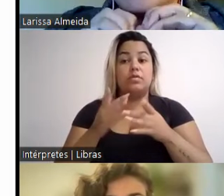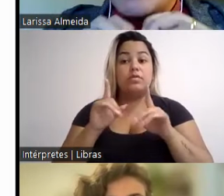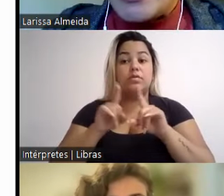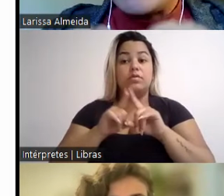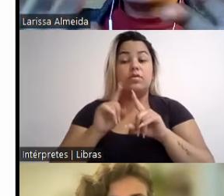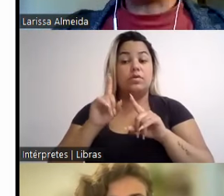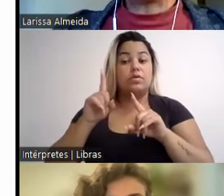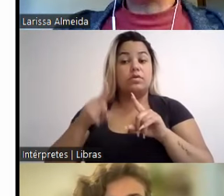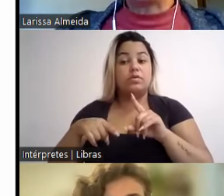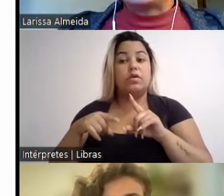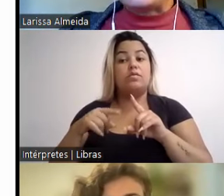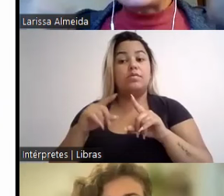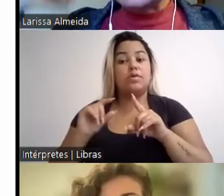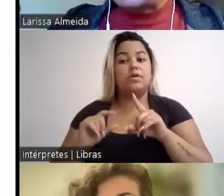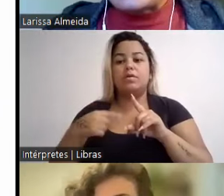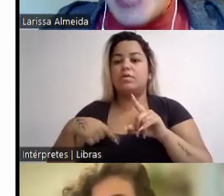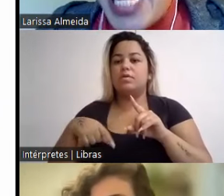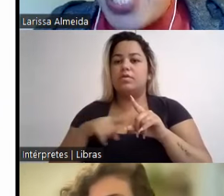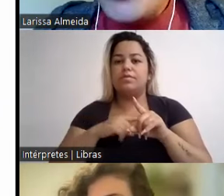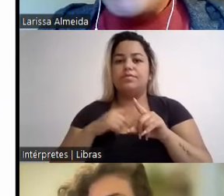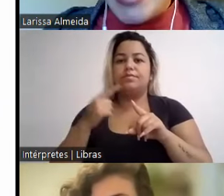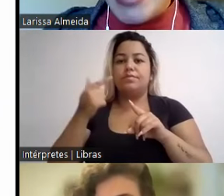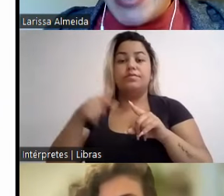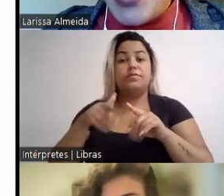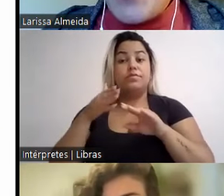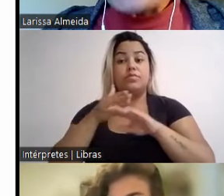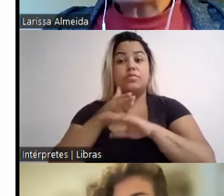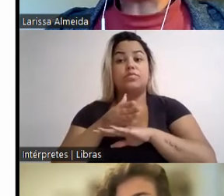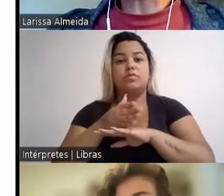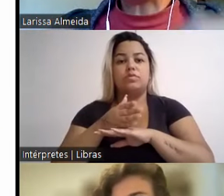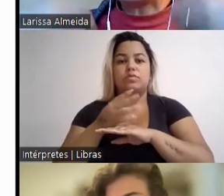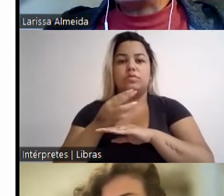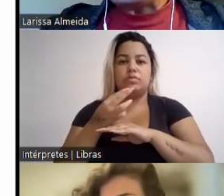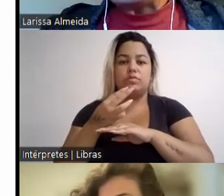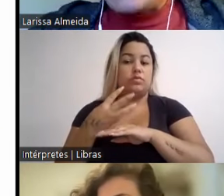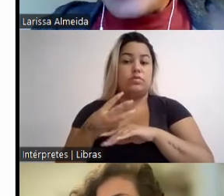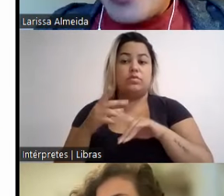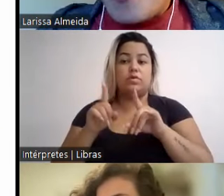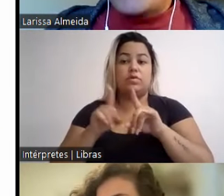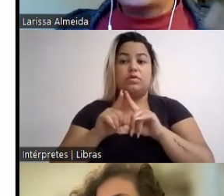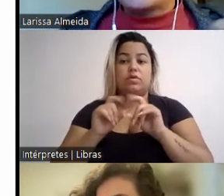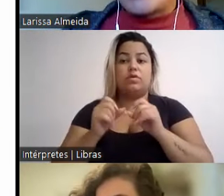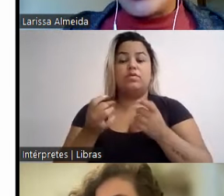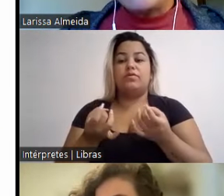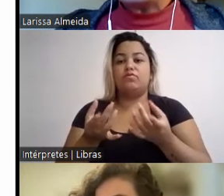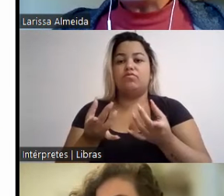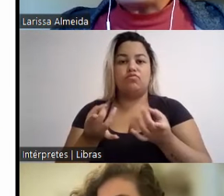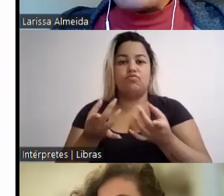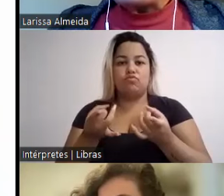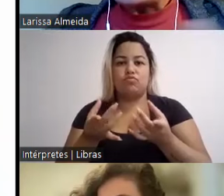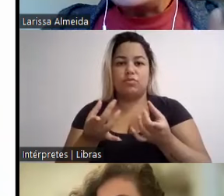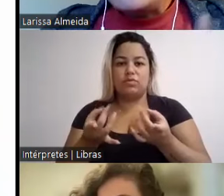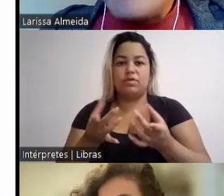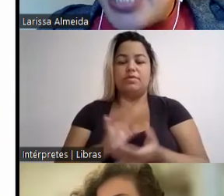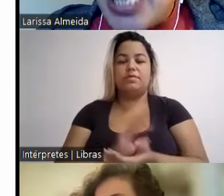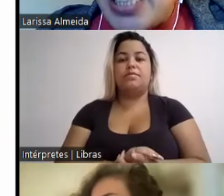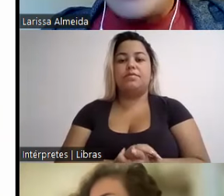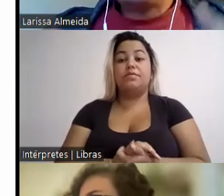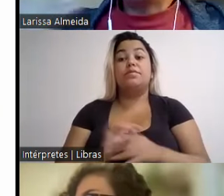iniciativas pequenas e a gente não conseguia acessar o trade, não conseguia vender esses produtos, tarará. Então, a partir